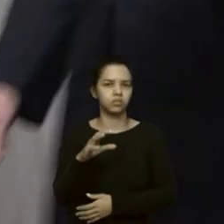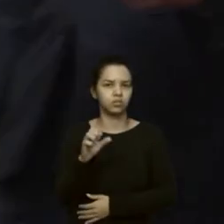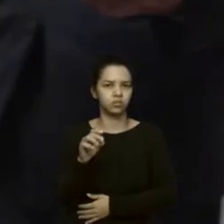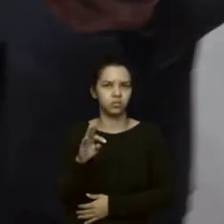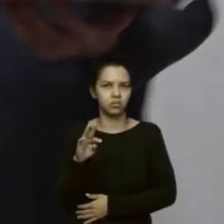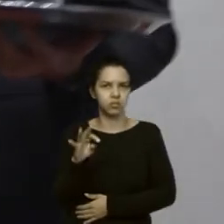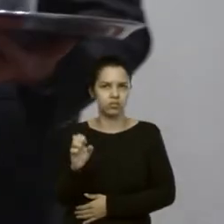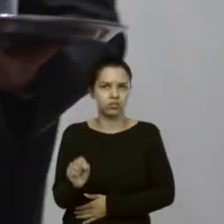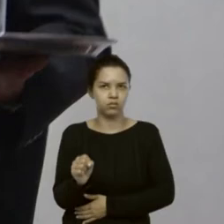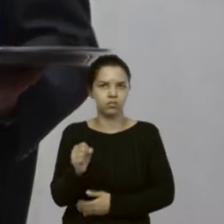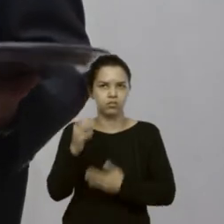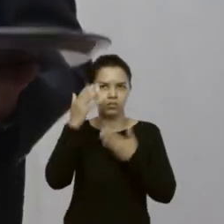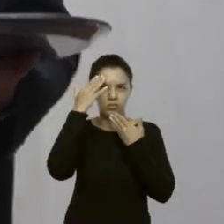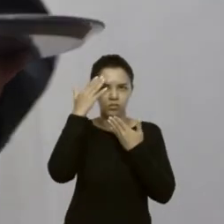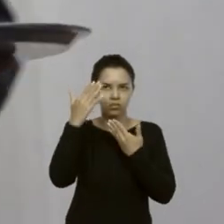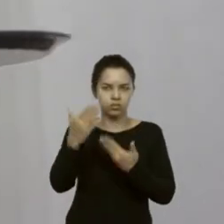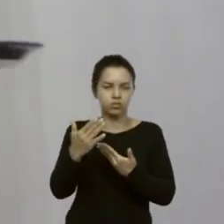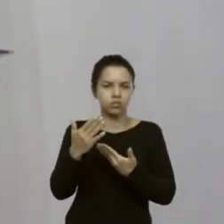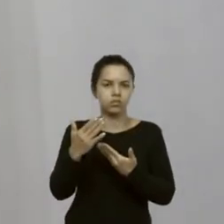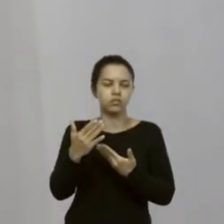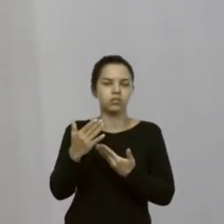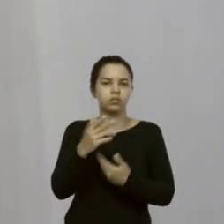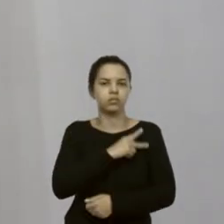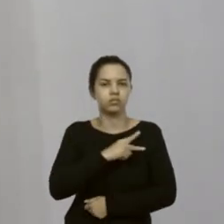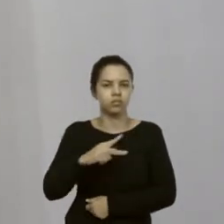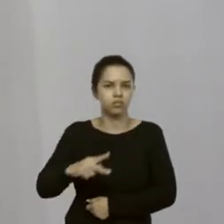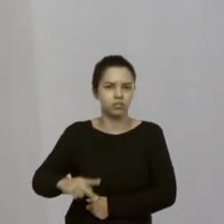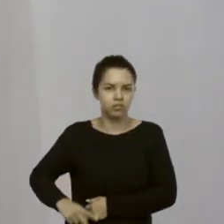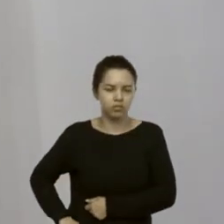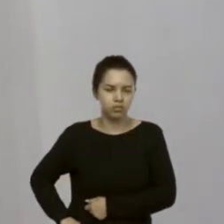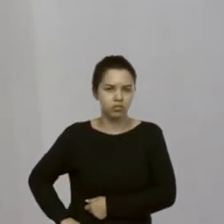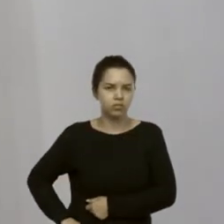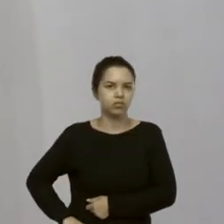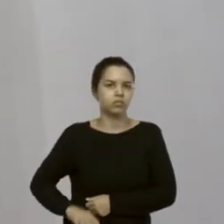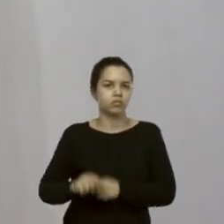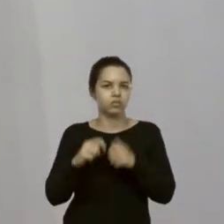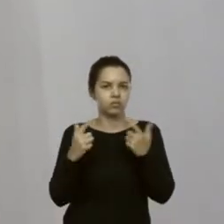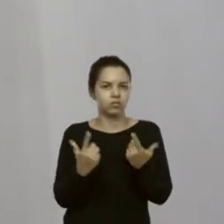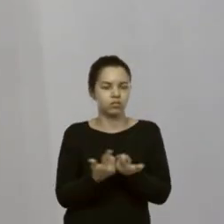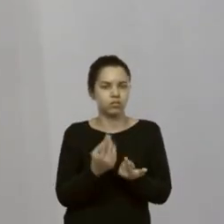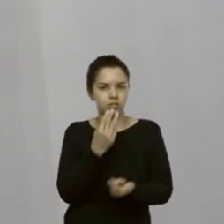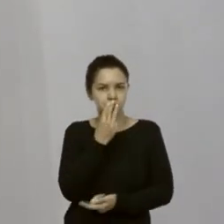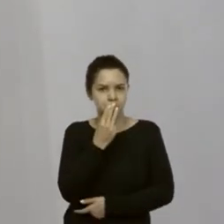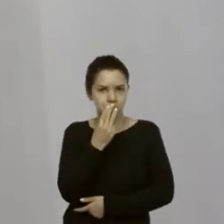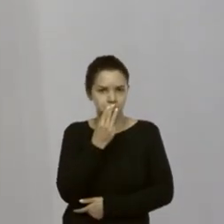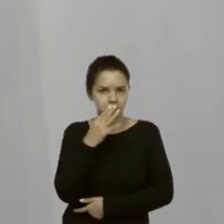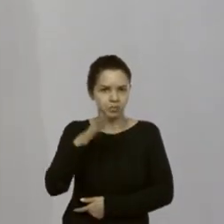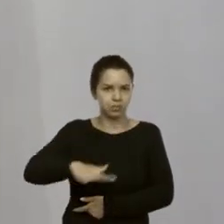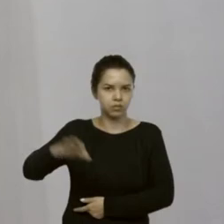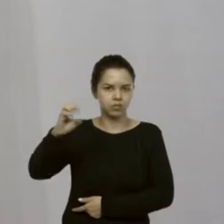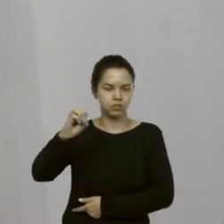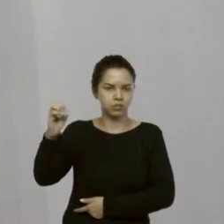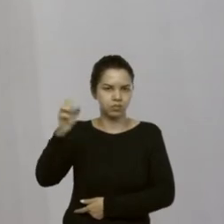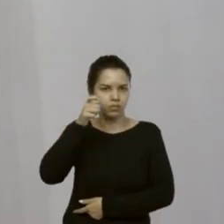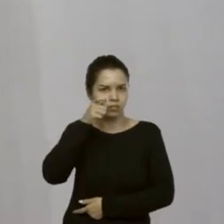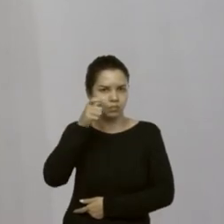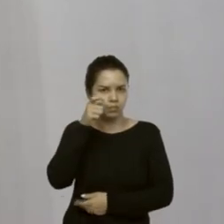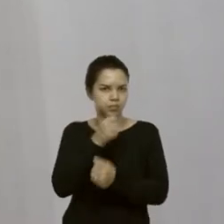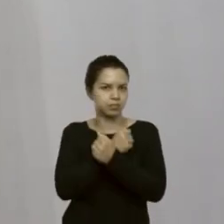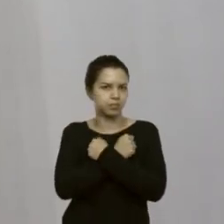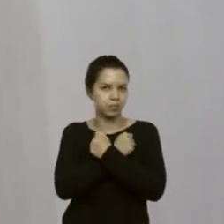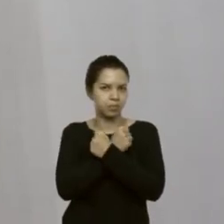o deputado Moacir Sopelsa, nesse momento não está presente, está no Oeste, muito provavelmente nos acompanhando. Um forte